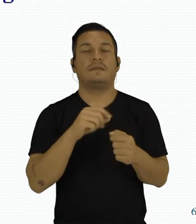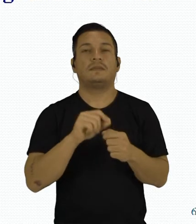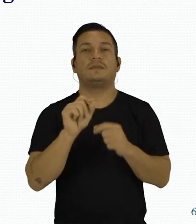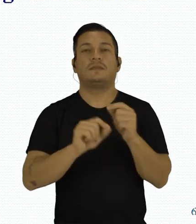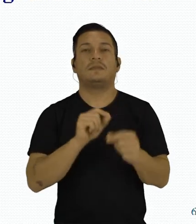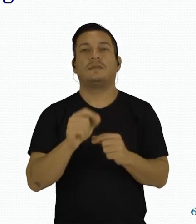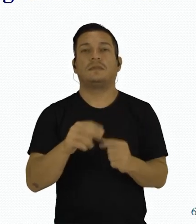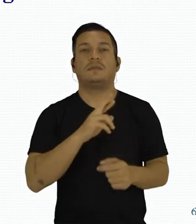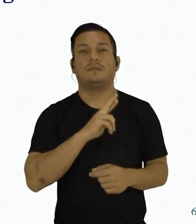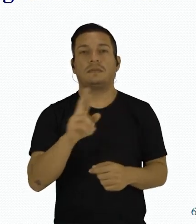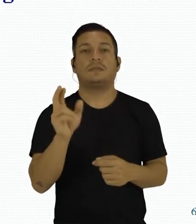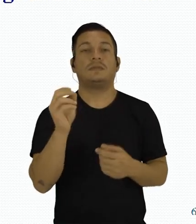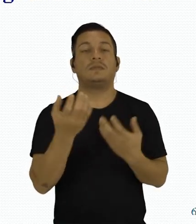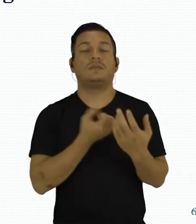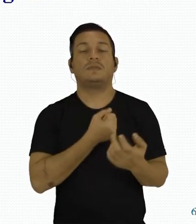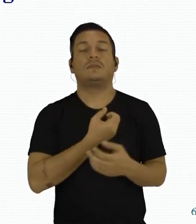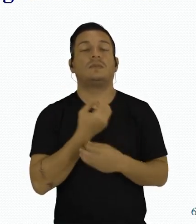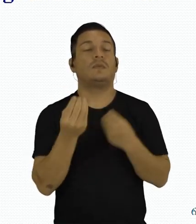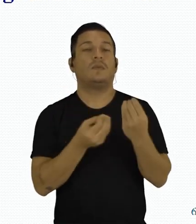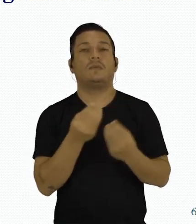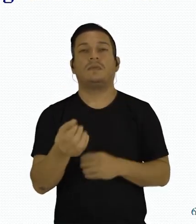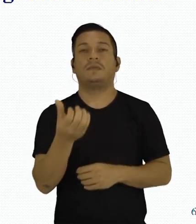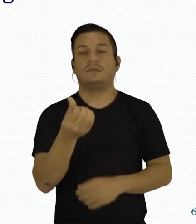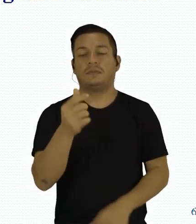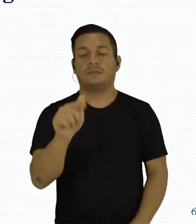Eu represento esse número da seguinte forma, ó,